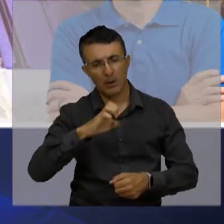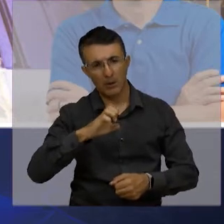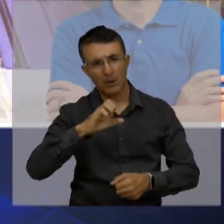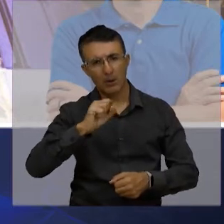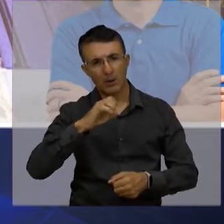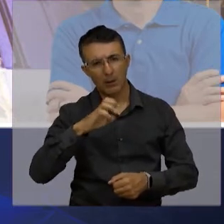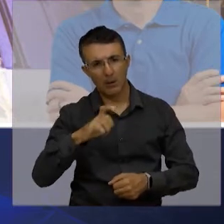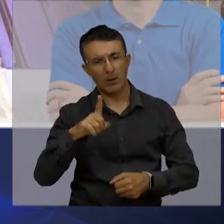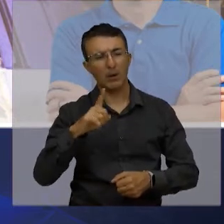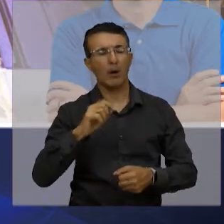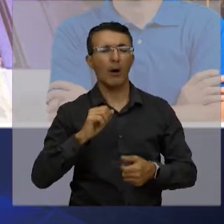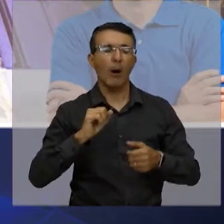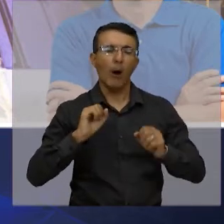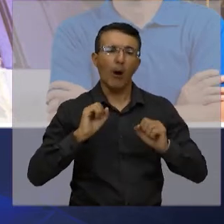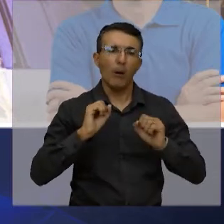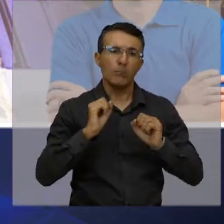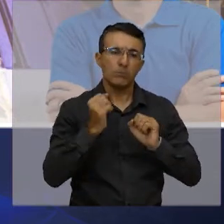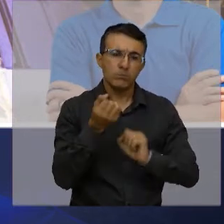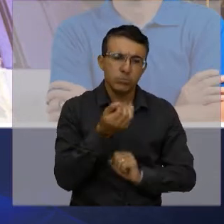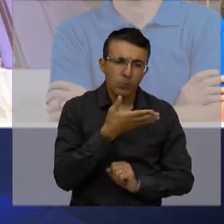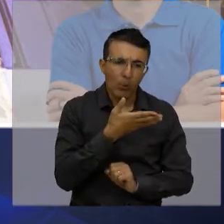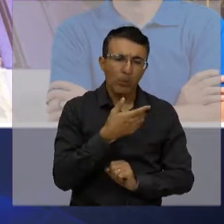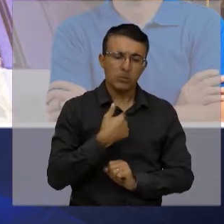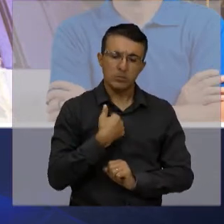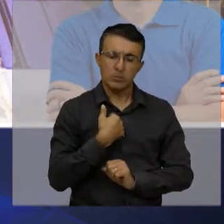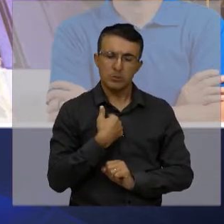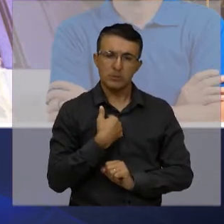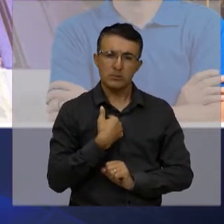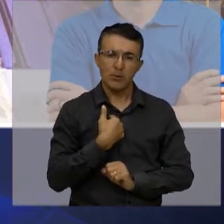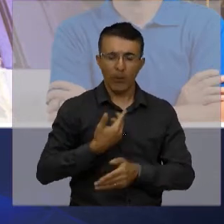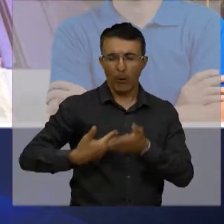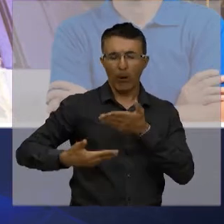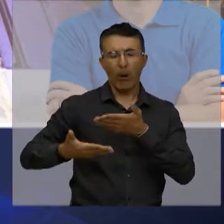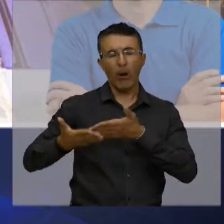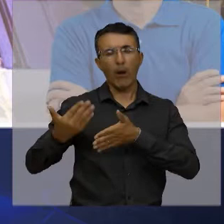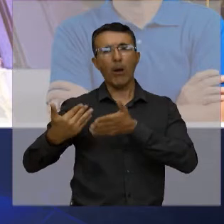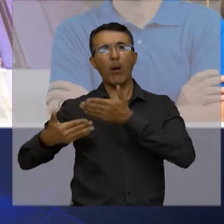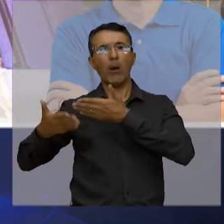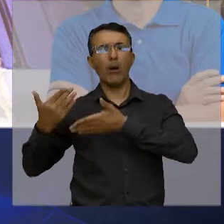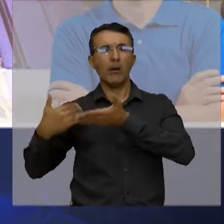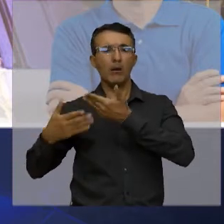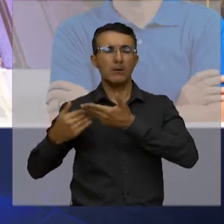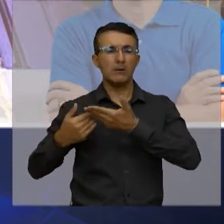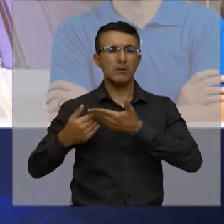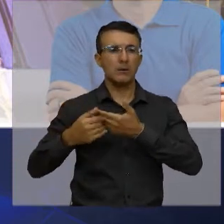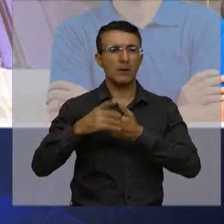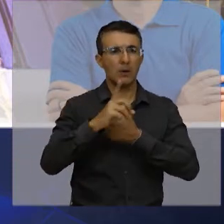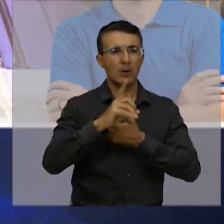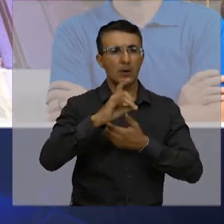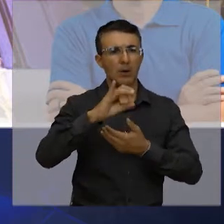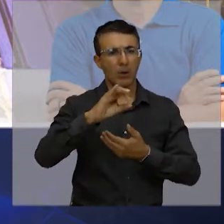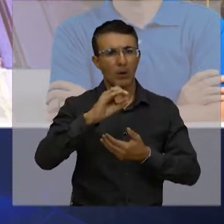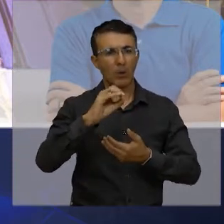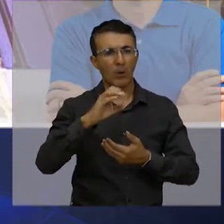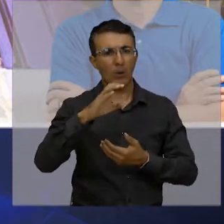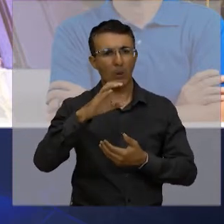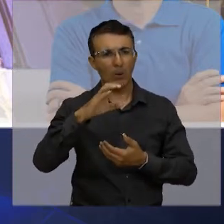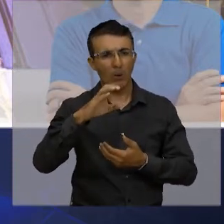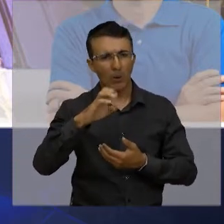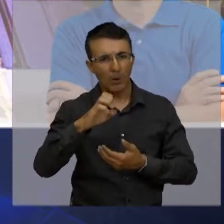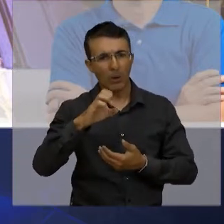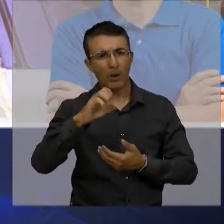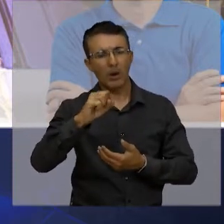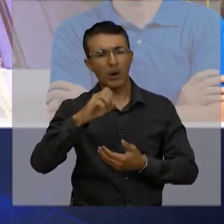filhos da Diocese de Taubaté, antes de ser criada a Diocese de São José dos Campos, a região, vamos